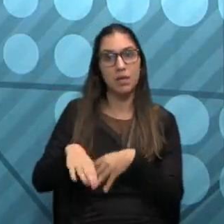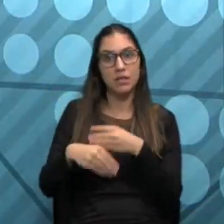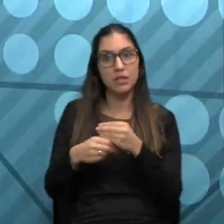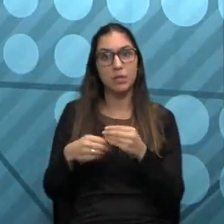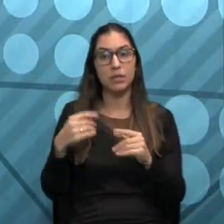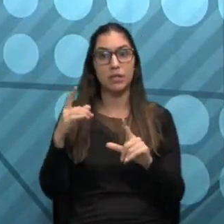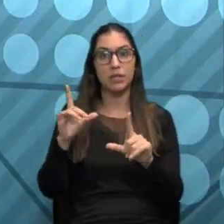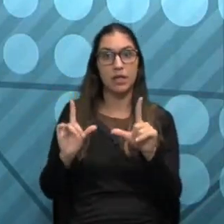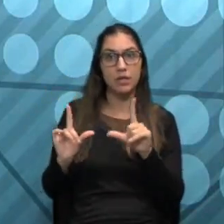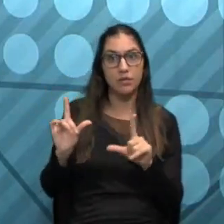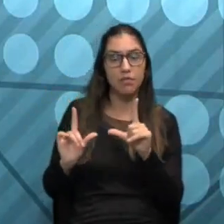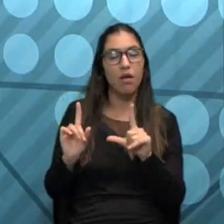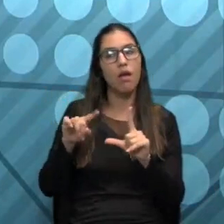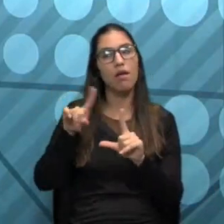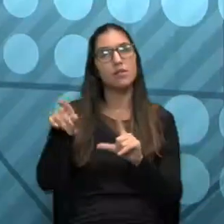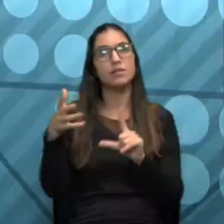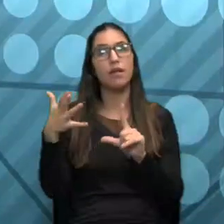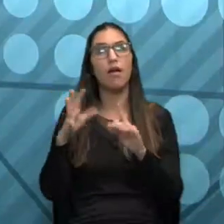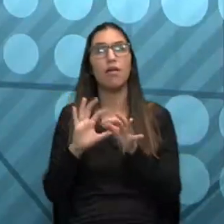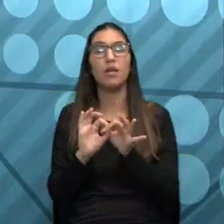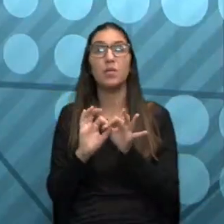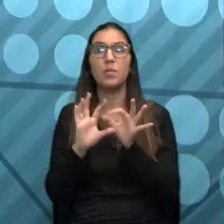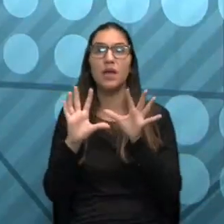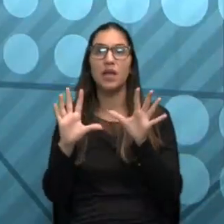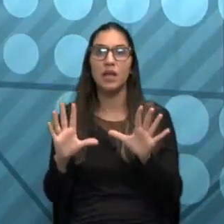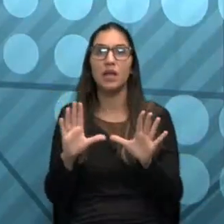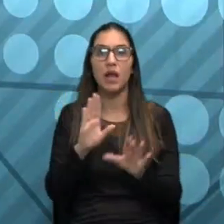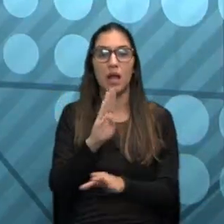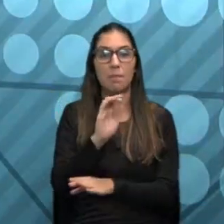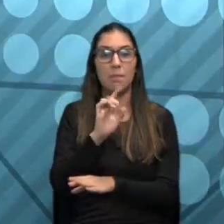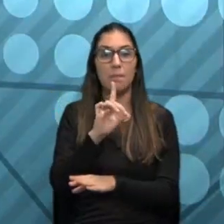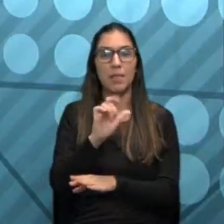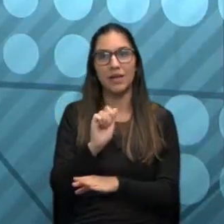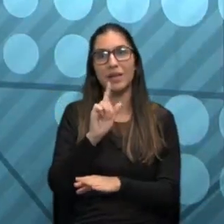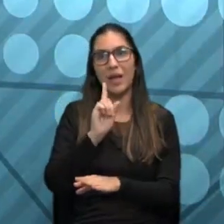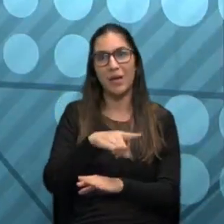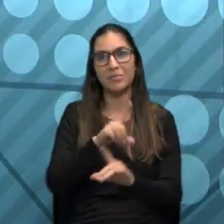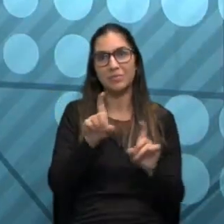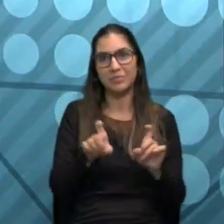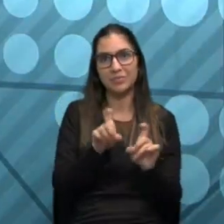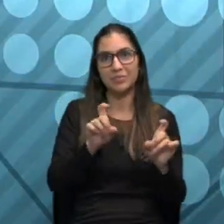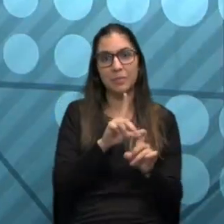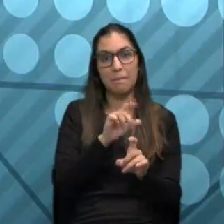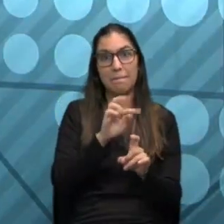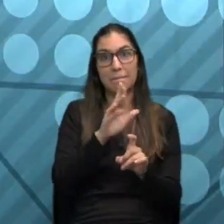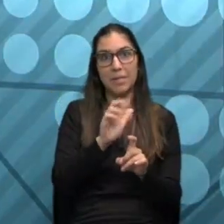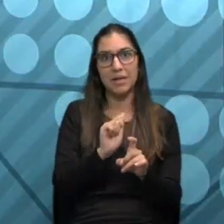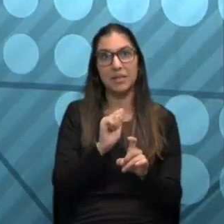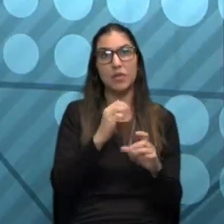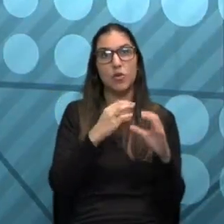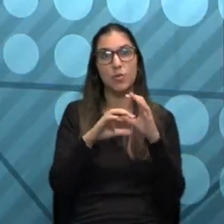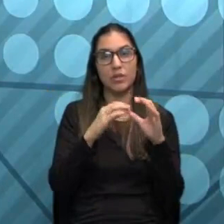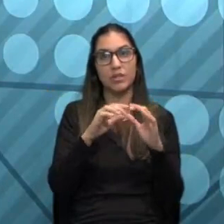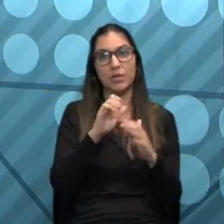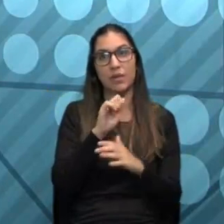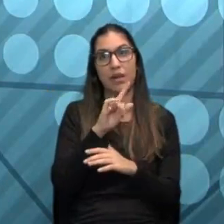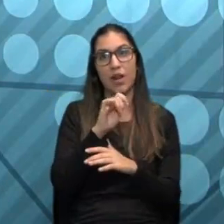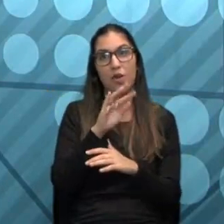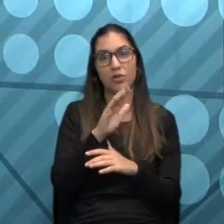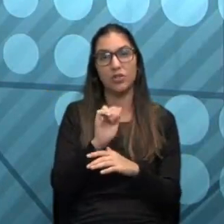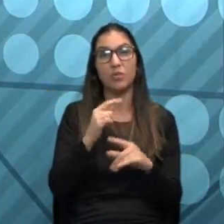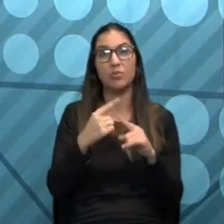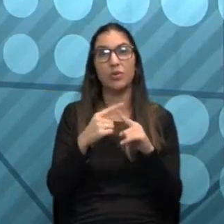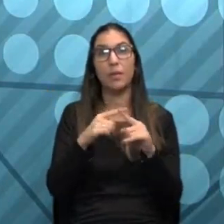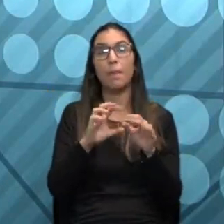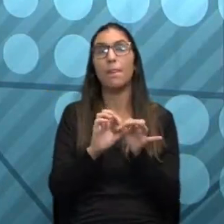TV digital é que eles querem liberar a banda da comunicação digital, da comunicação analógica, perdão. Por que